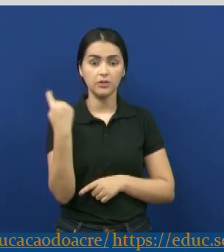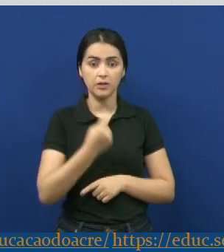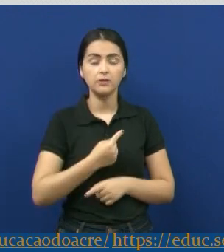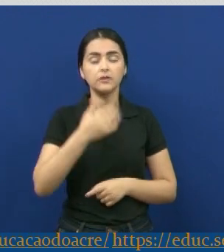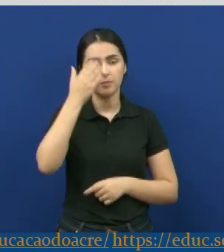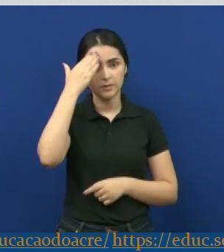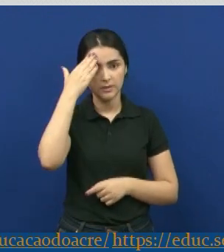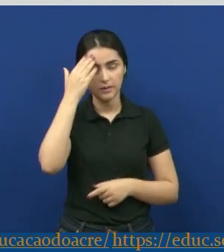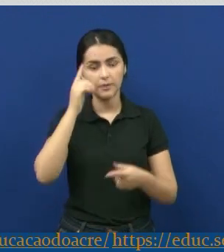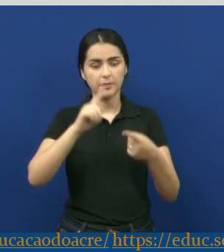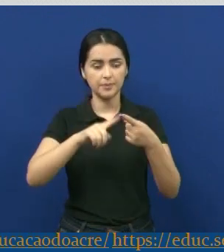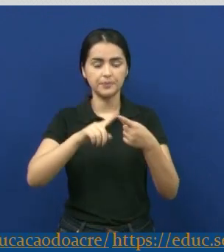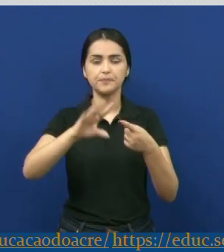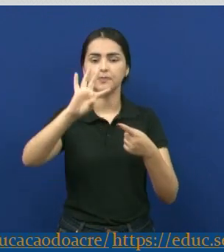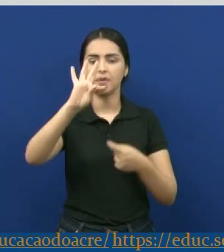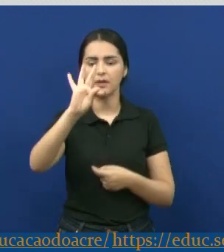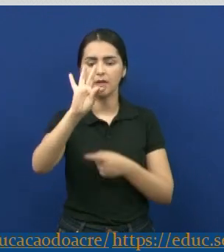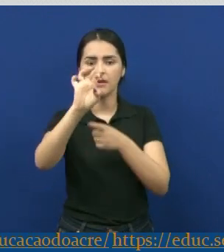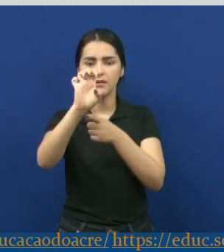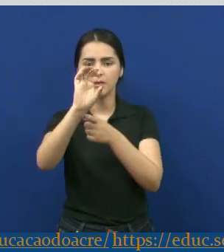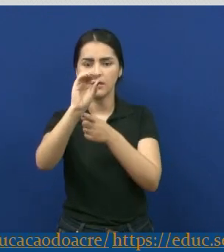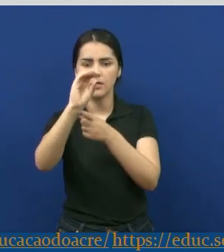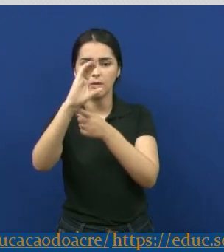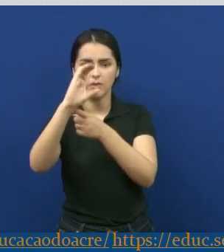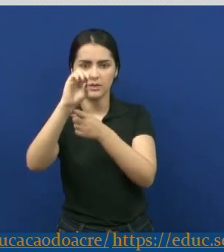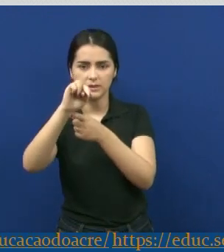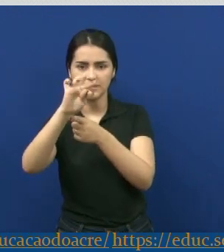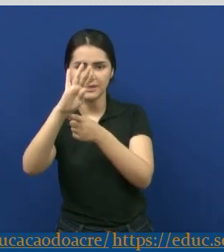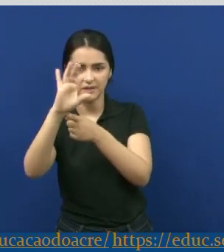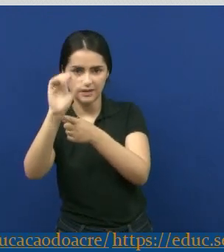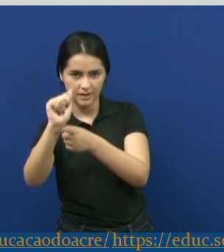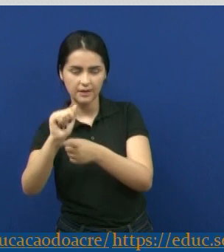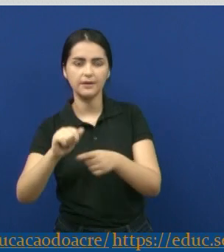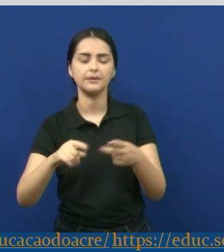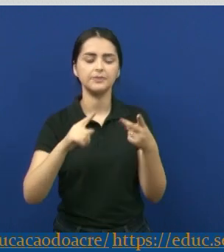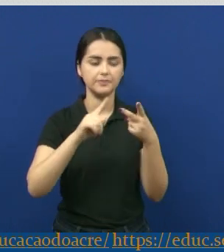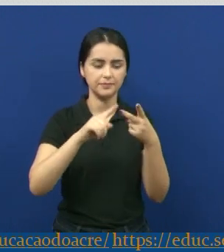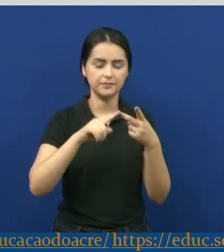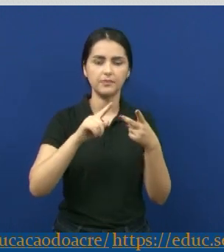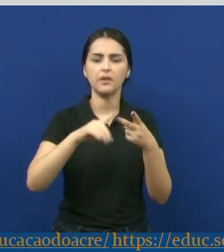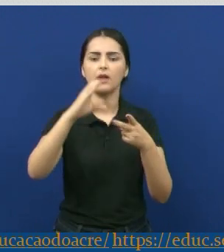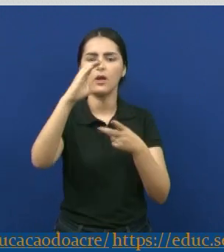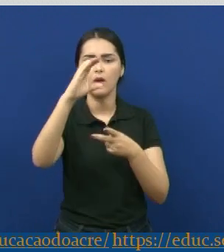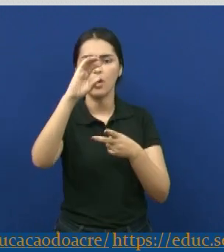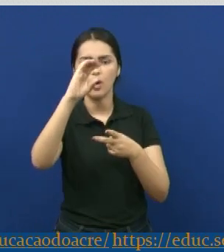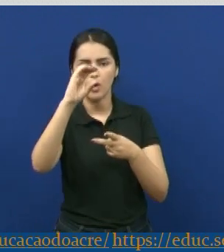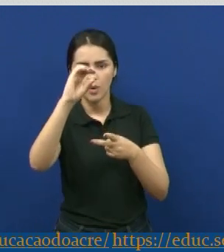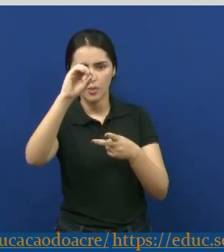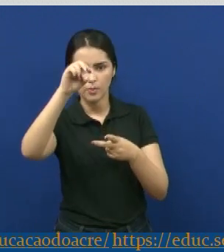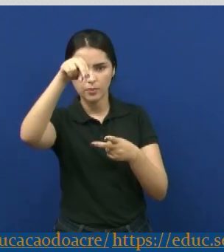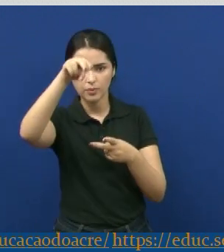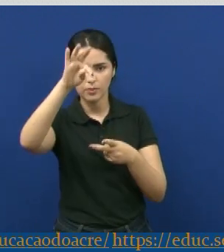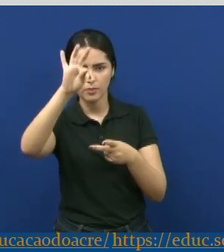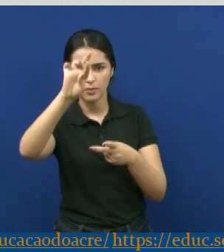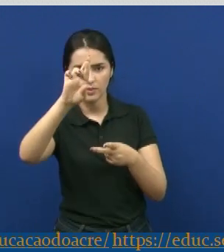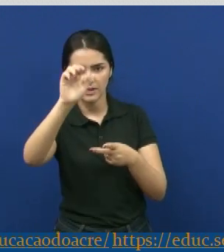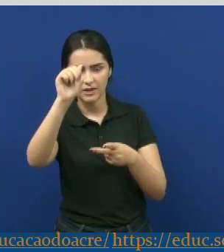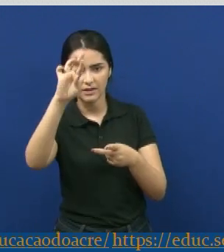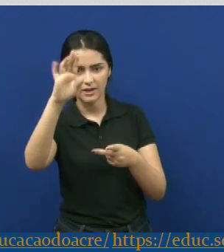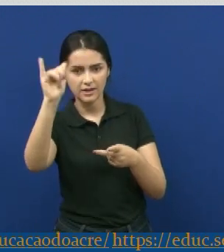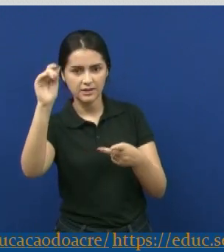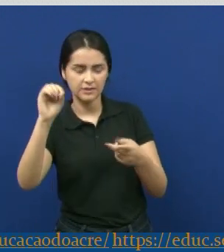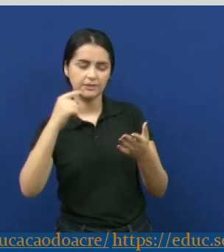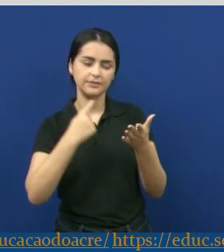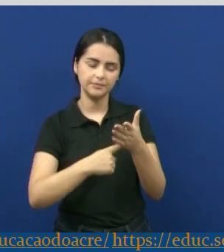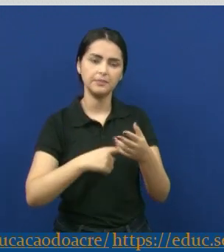teoria teocêntrica, tá? E a teoria contratualista, ou seja, o contrato social de Thomas Hobbes. Primeiro, a